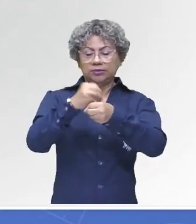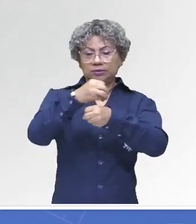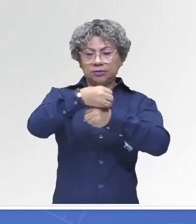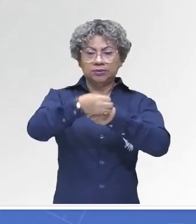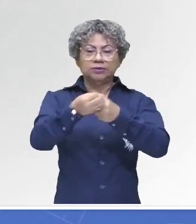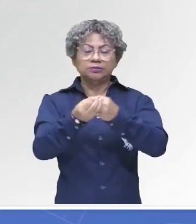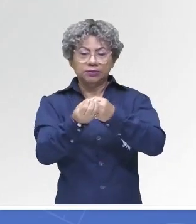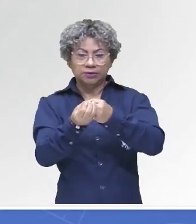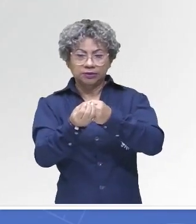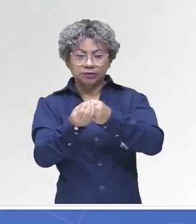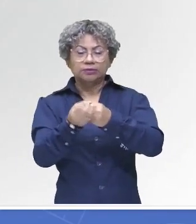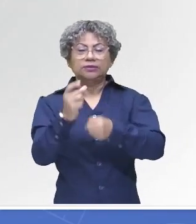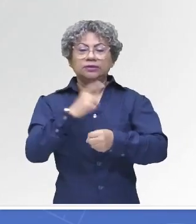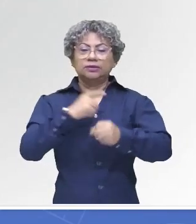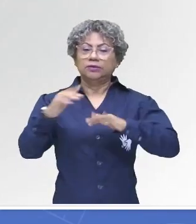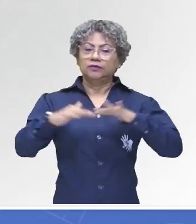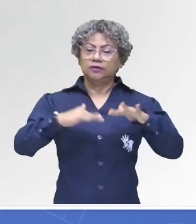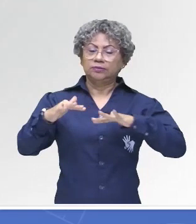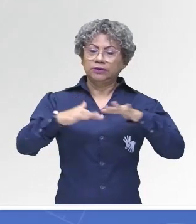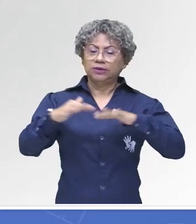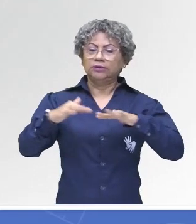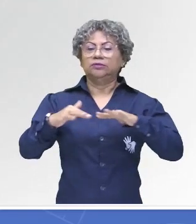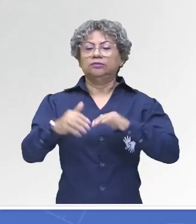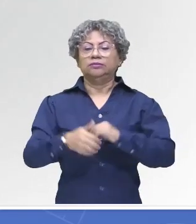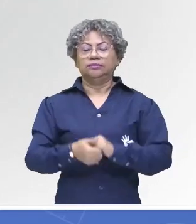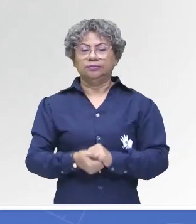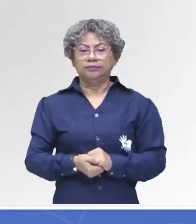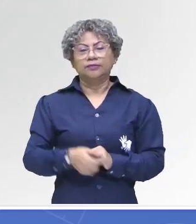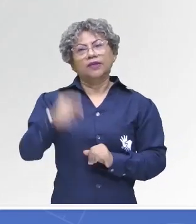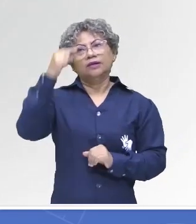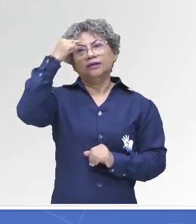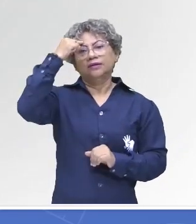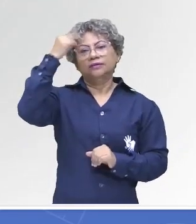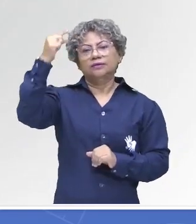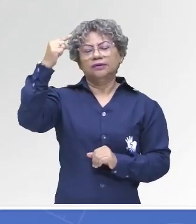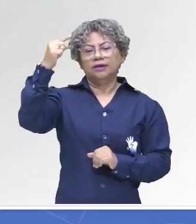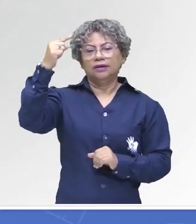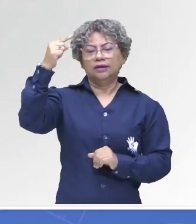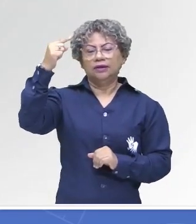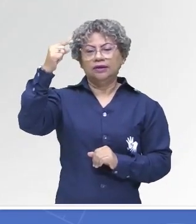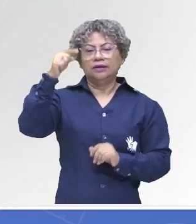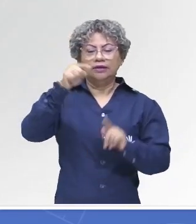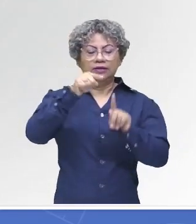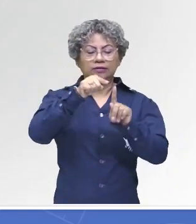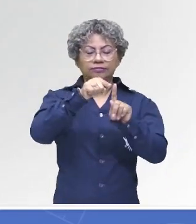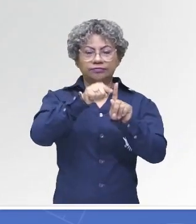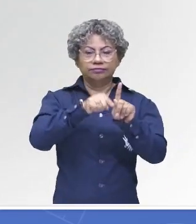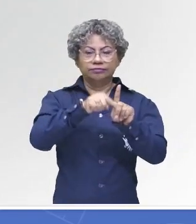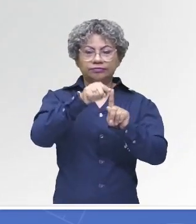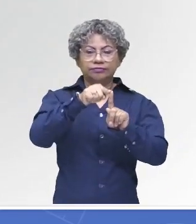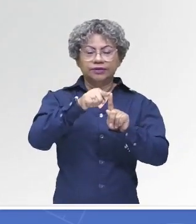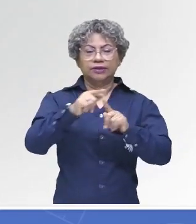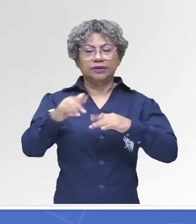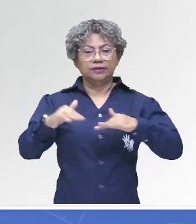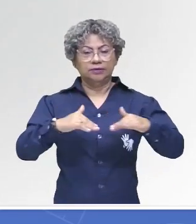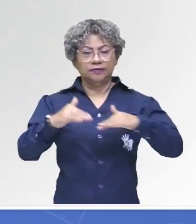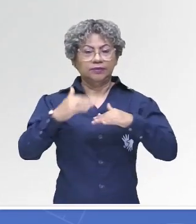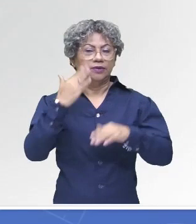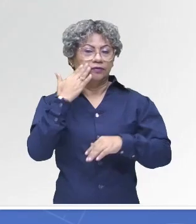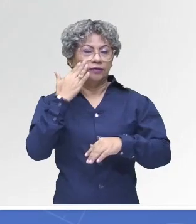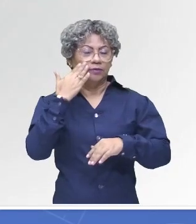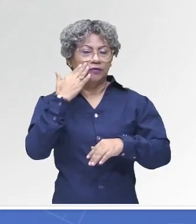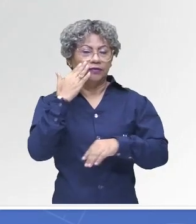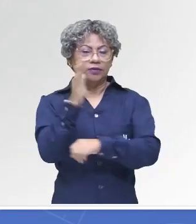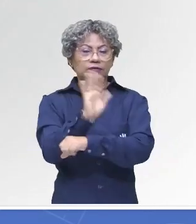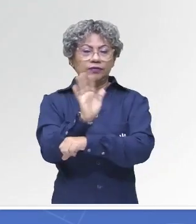movimento no corpo. Então, nós vamos associar a ideia de temperatura a esse movimento. Veja só um